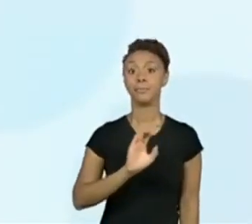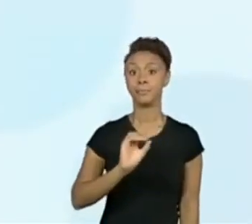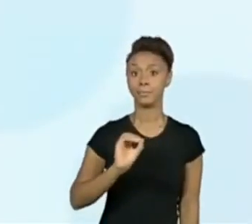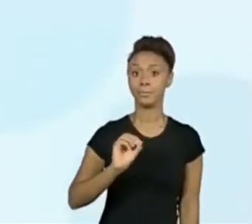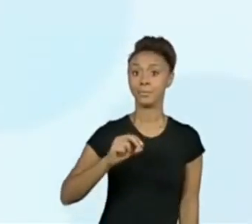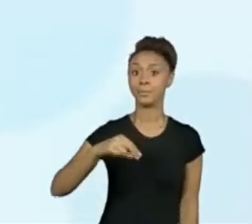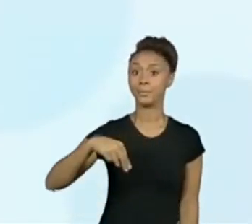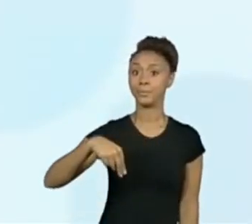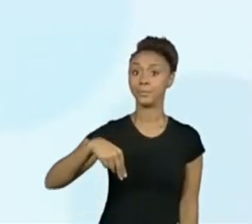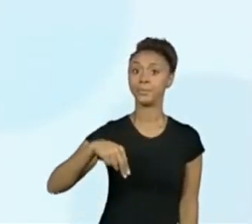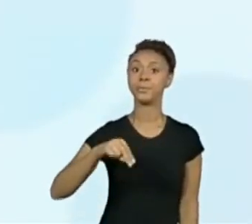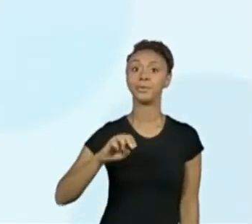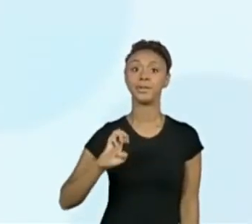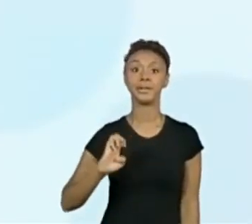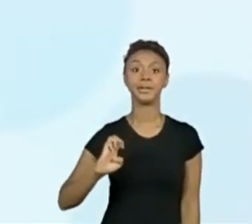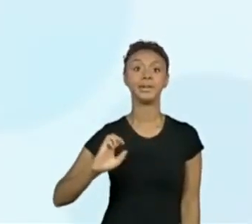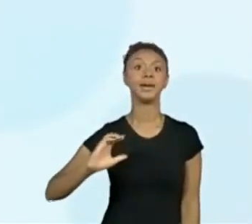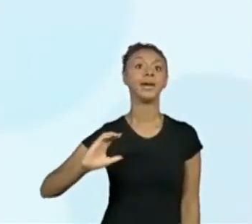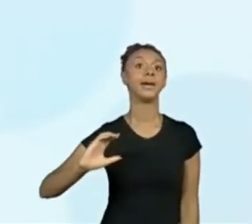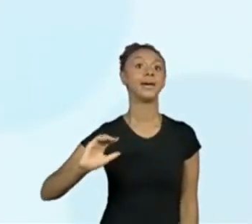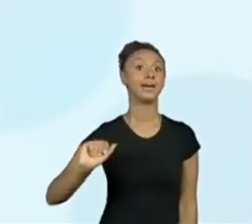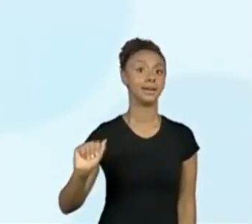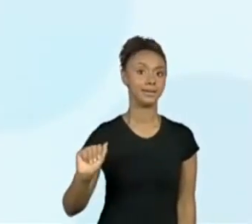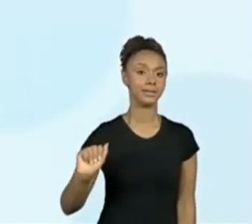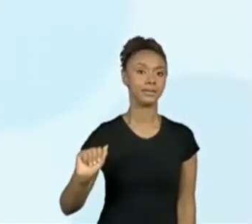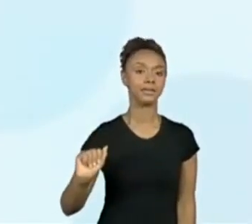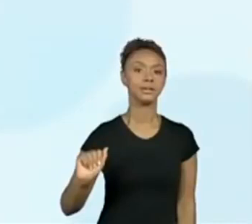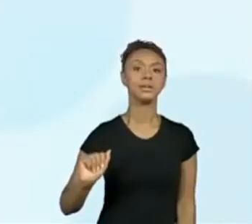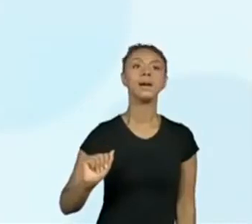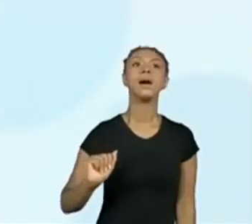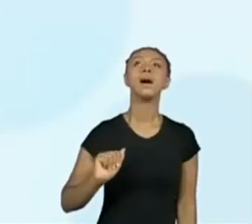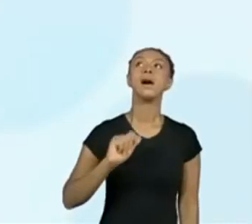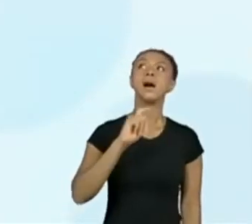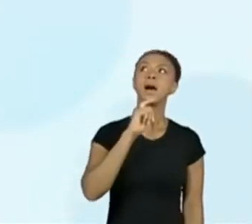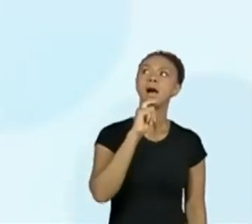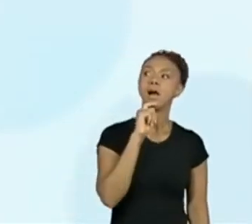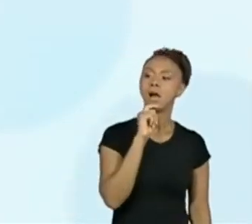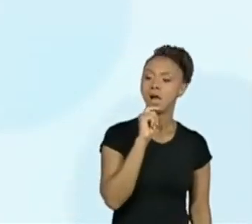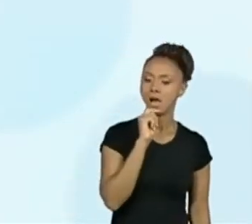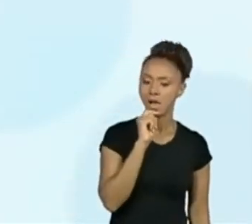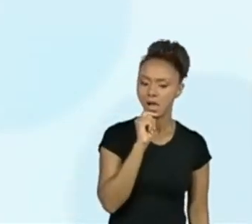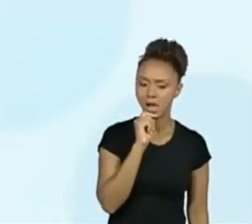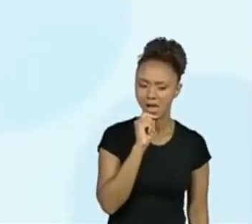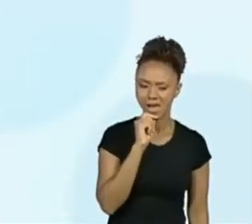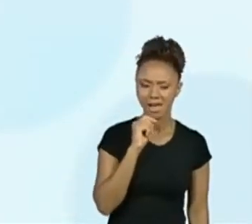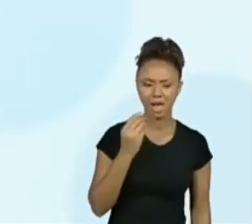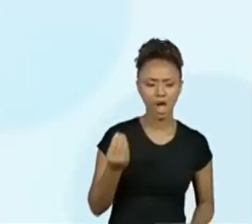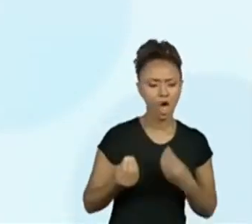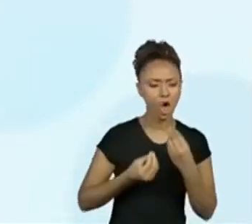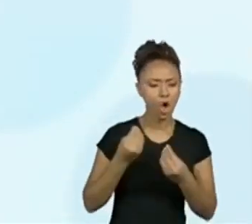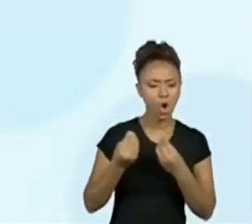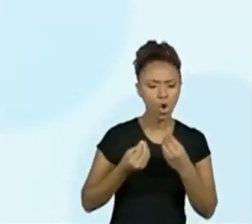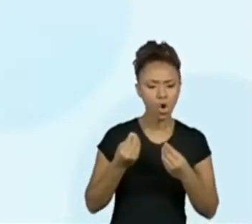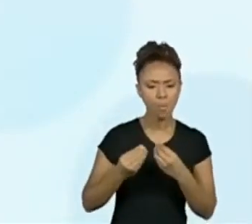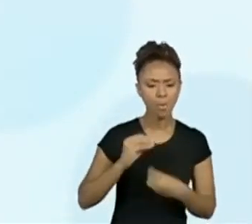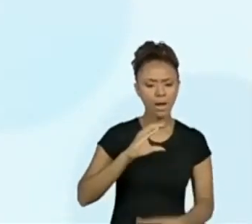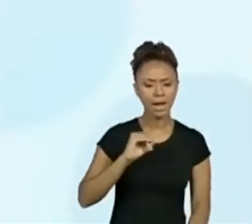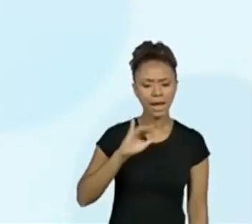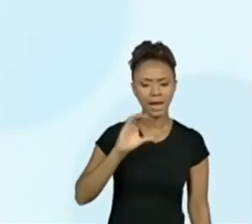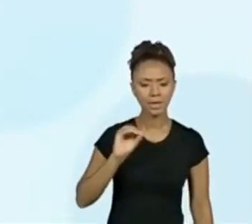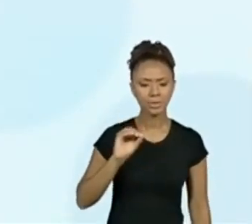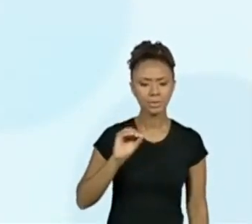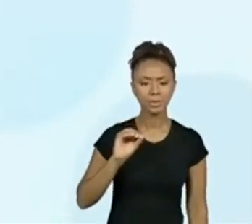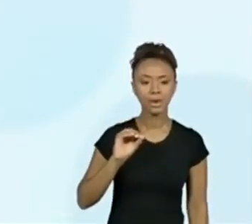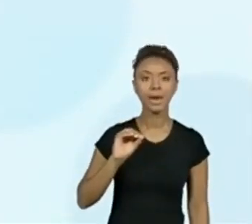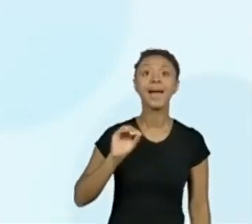K. Ah, eu acho que eu vou usar o nome do Caio, que é um... a gente vive falando o nome do Caio, Caio. Aqui. Caio. Posso escrever o